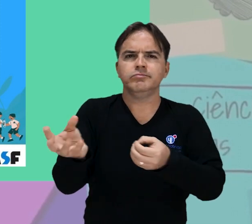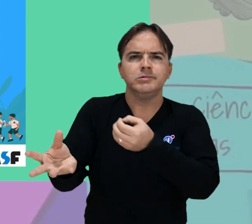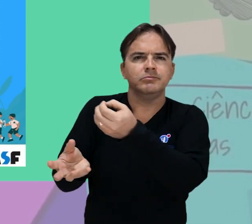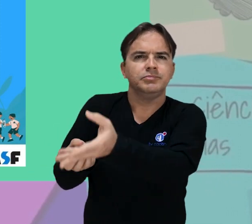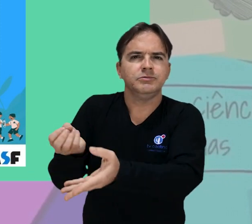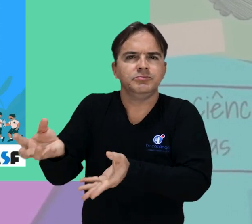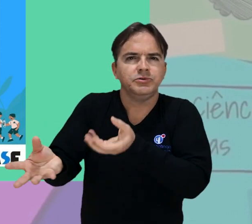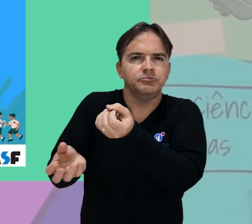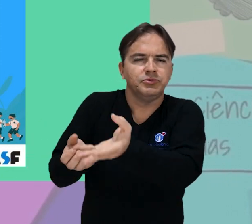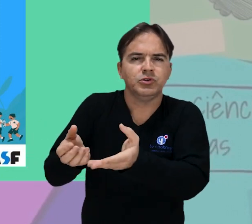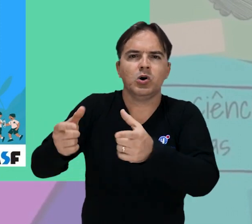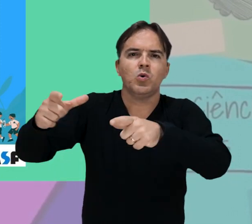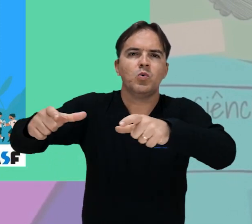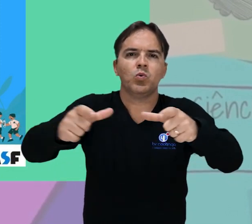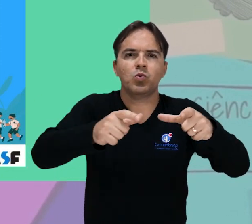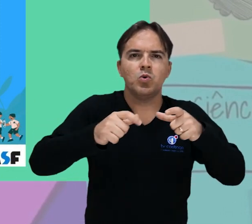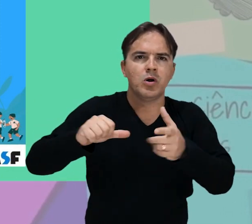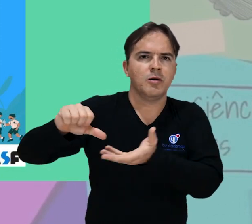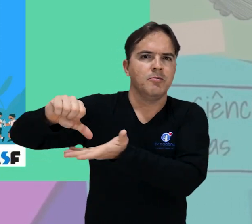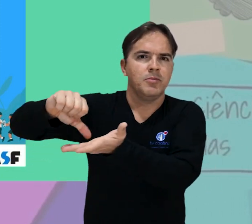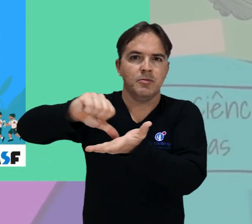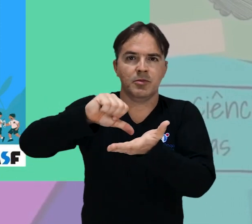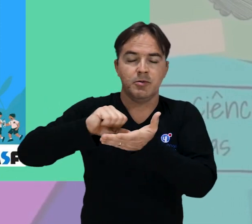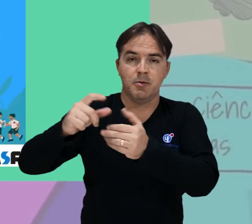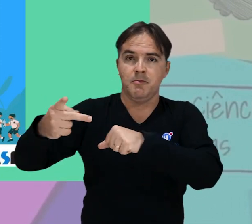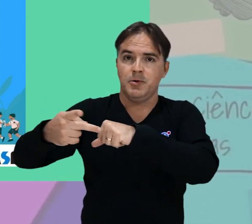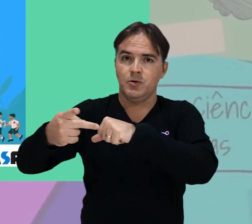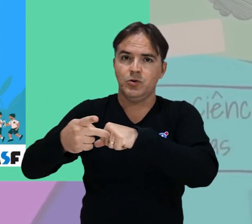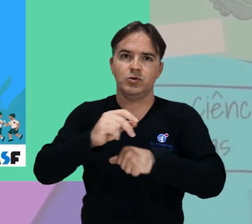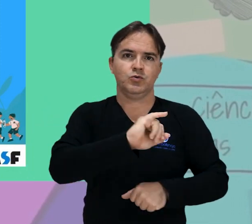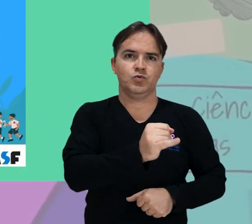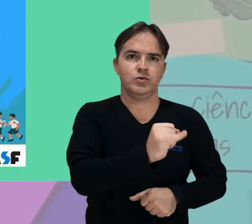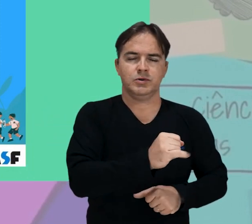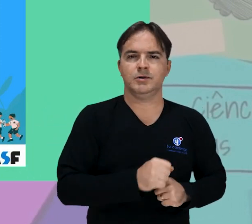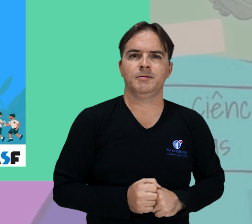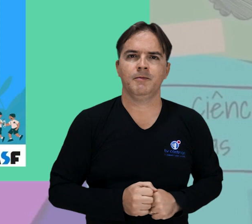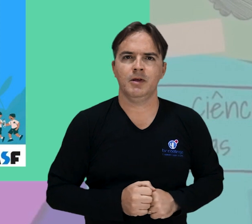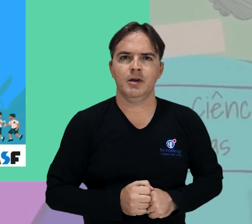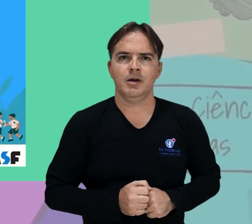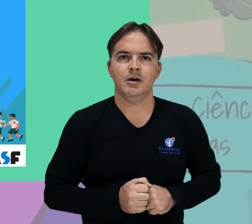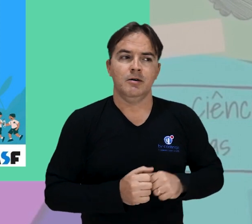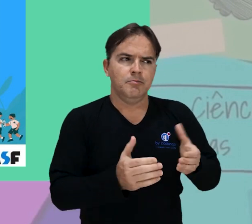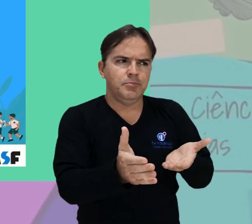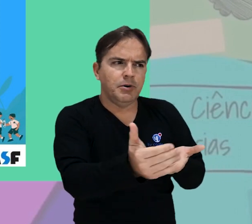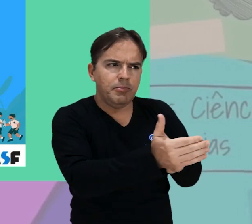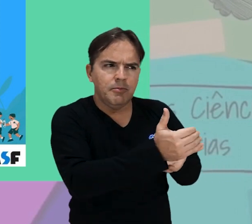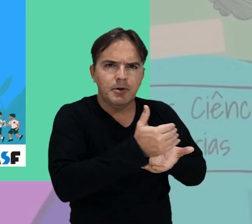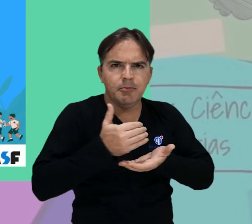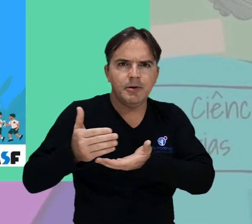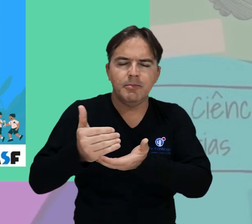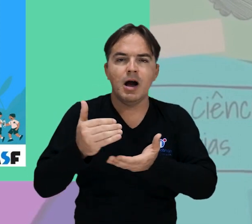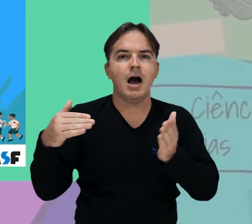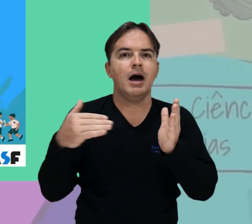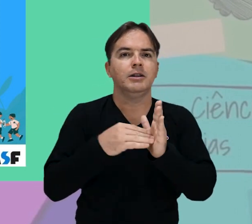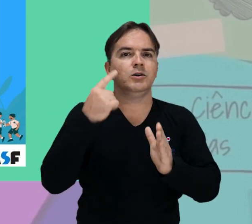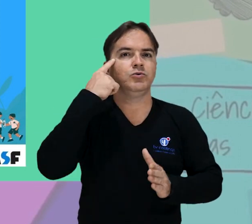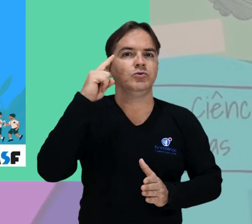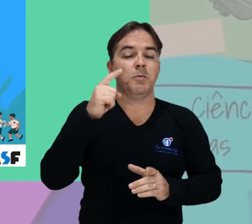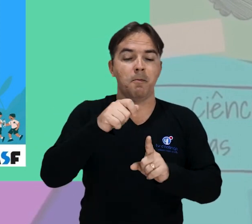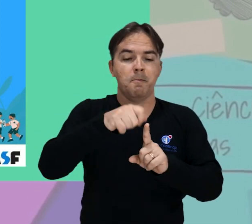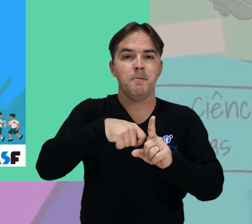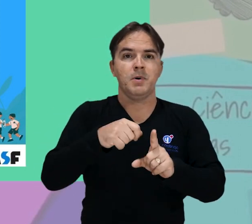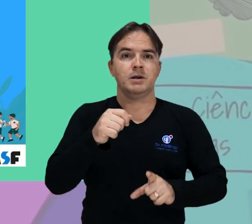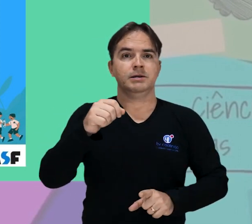disponíveis nos campi da universidade em Petrolina e Juazeiro arrecadação acontece até o mês de dezembro